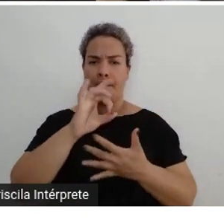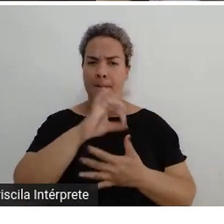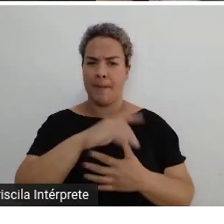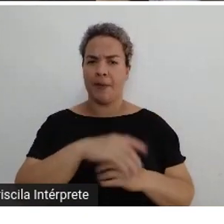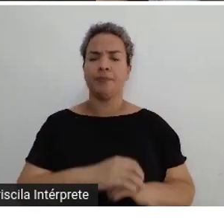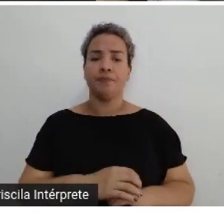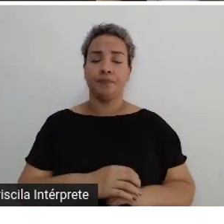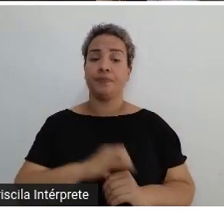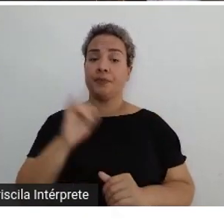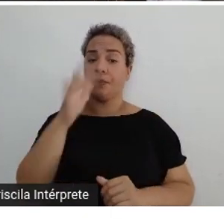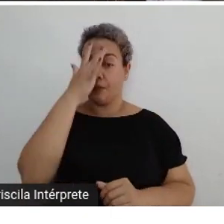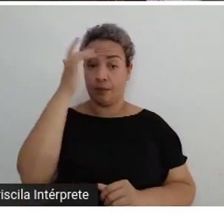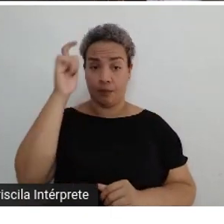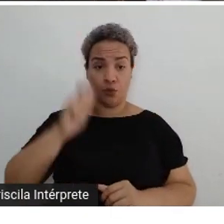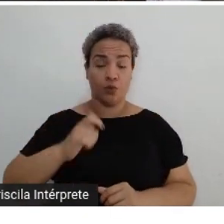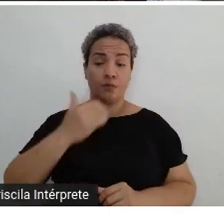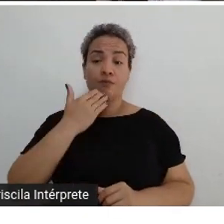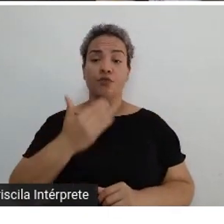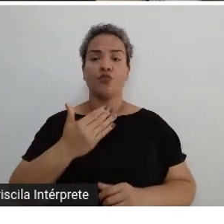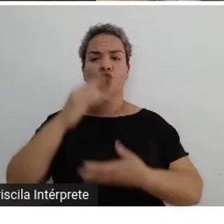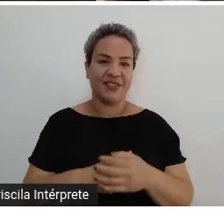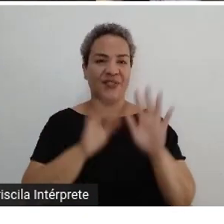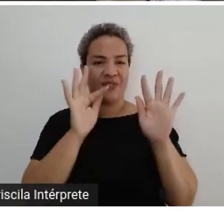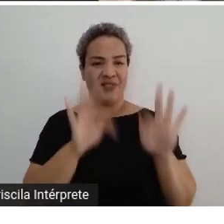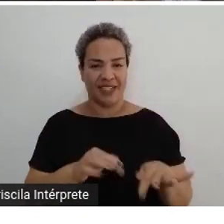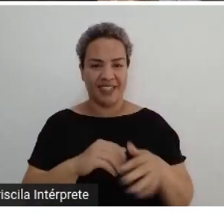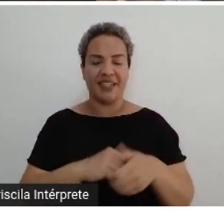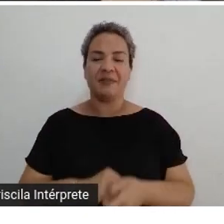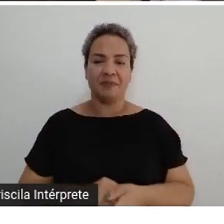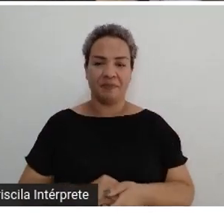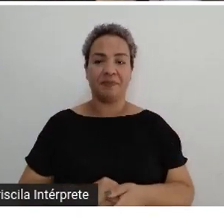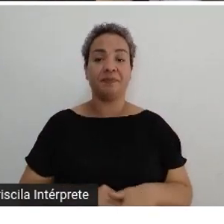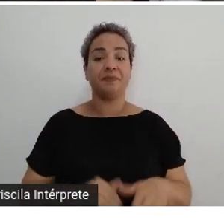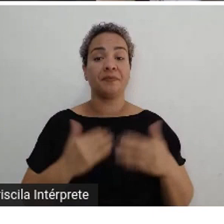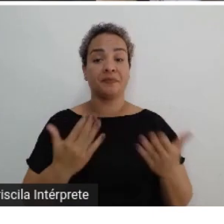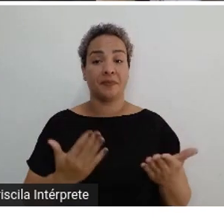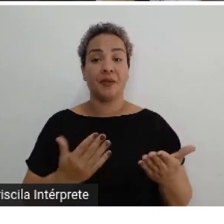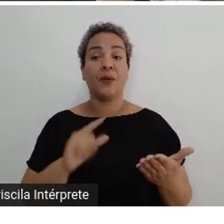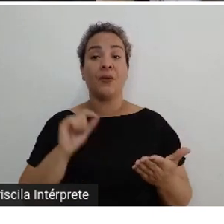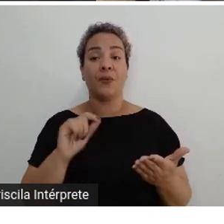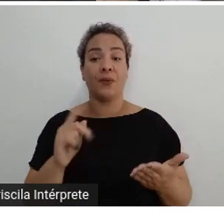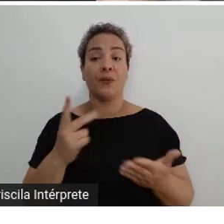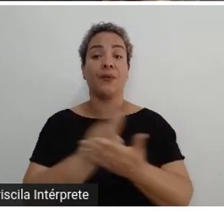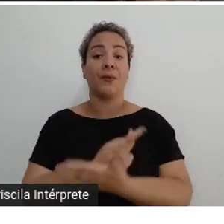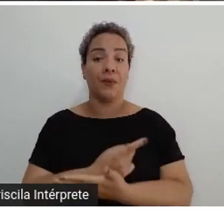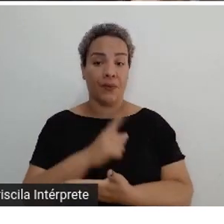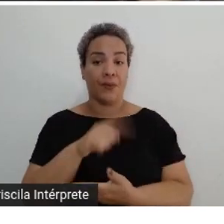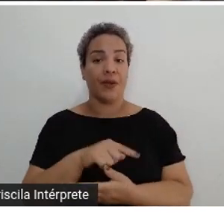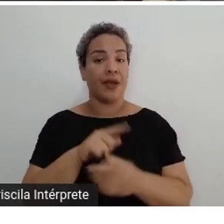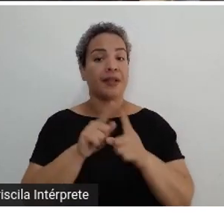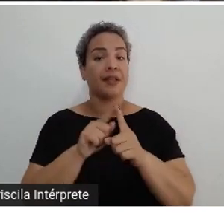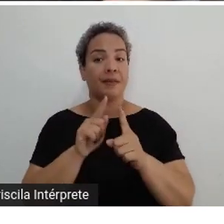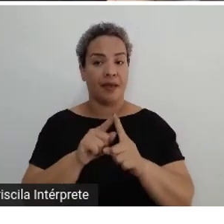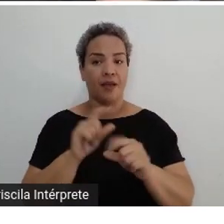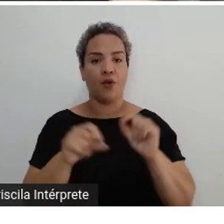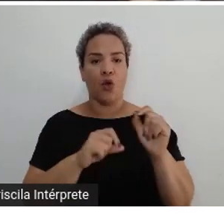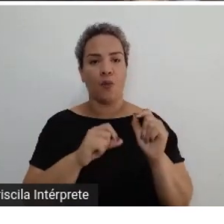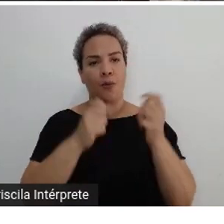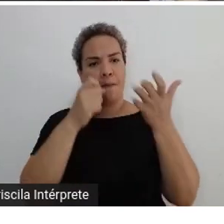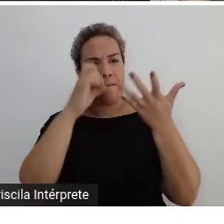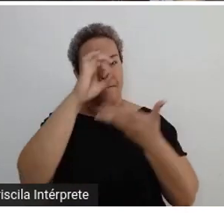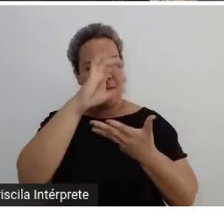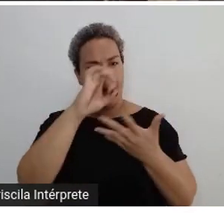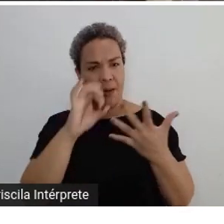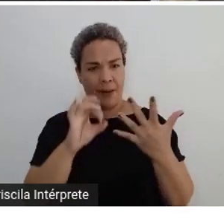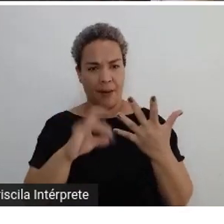estava solicitando algum tipo de detalhamento. Então, nesse caso da intenção de detalhamento, nós